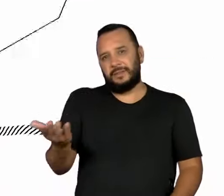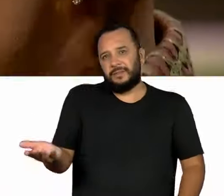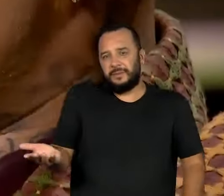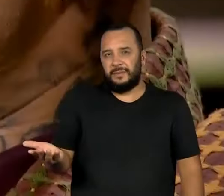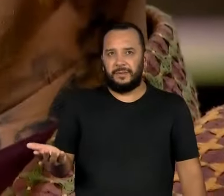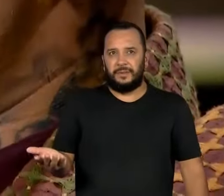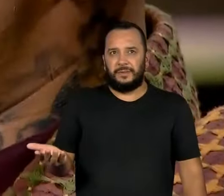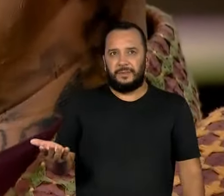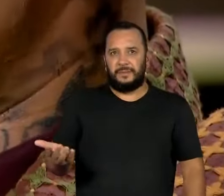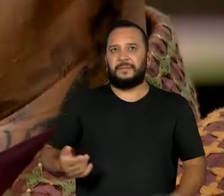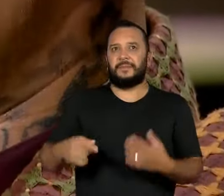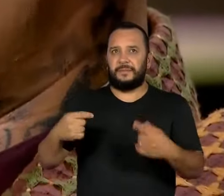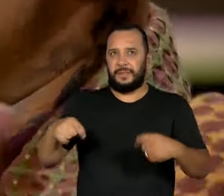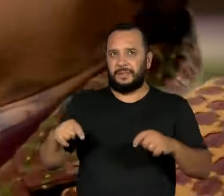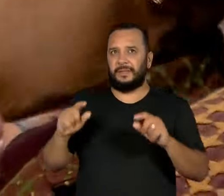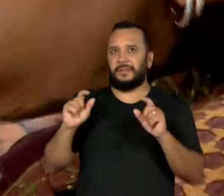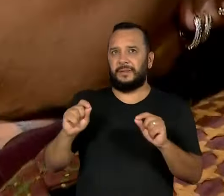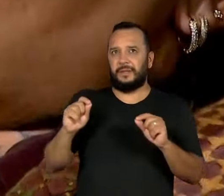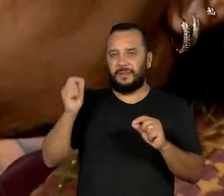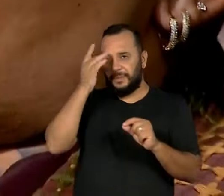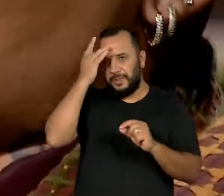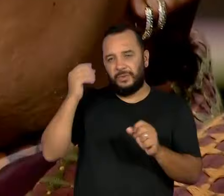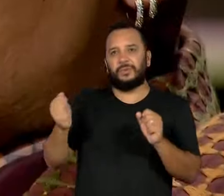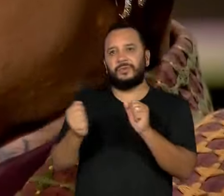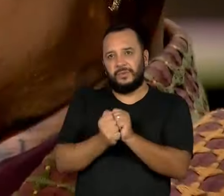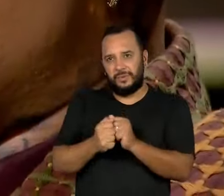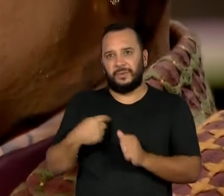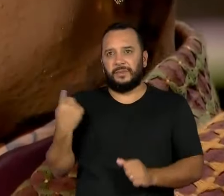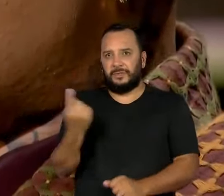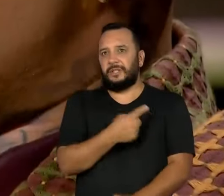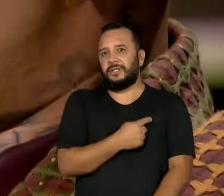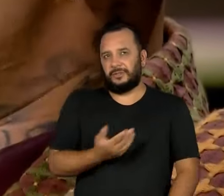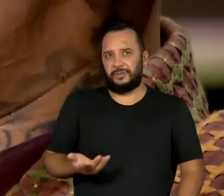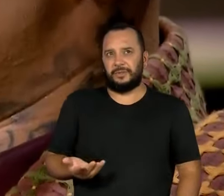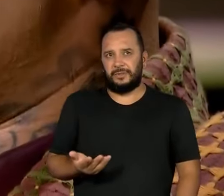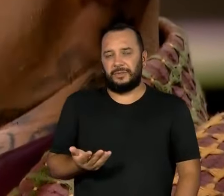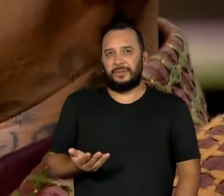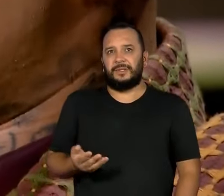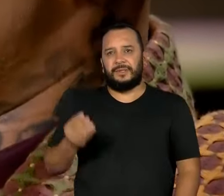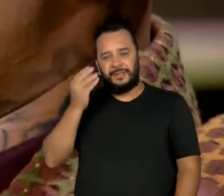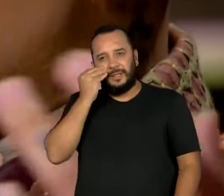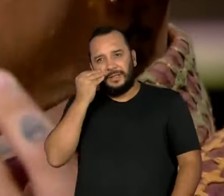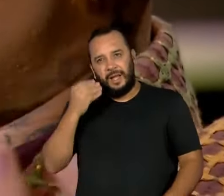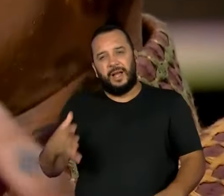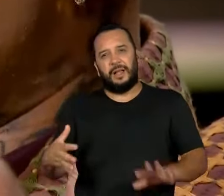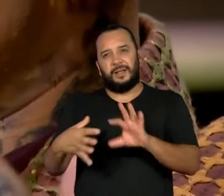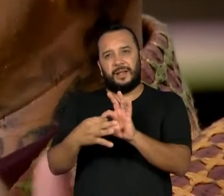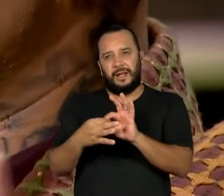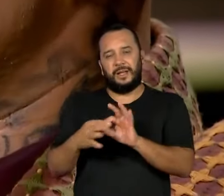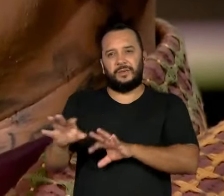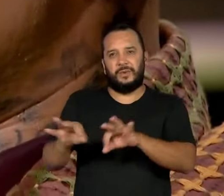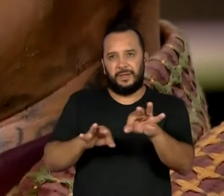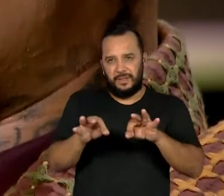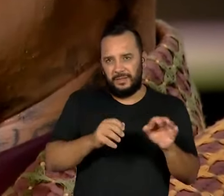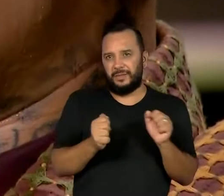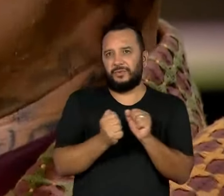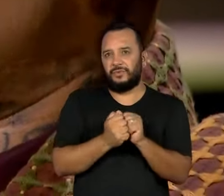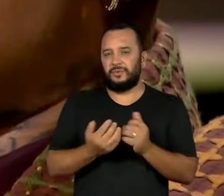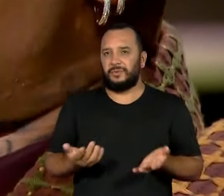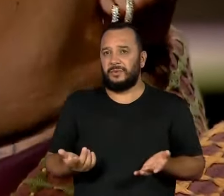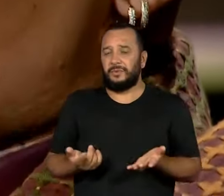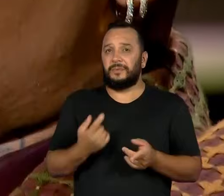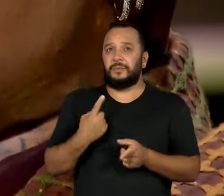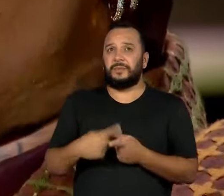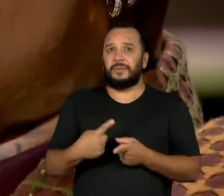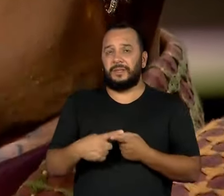a gente sempre tem que buscar as pessoas estarem do nosso lado basicamente é isso tentar construir um laço com quem vai organizar junto Claro porque são